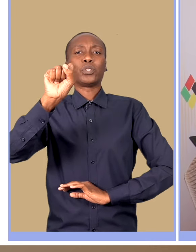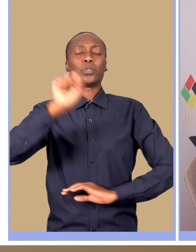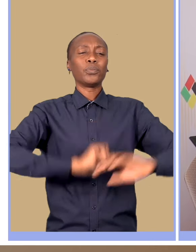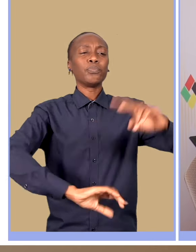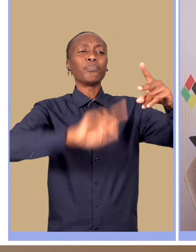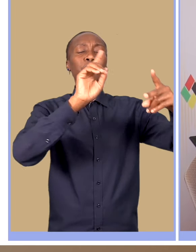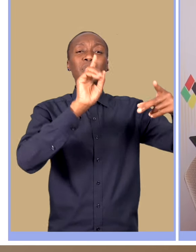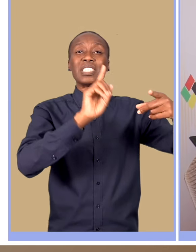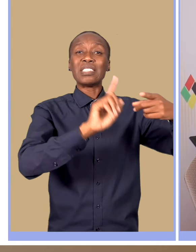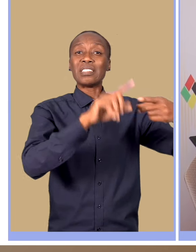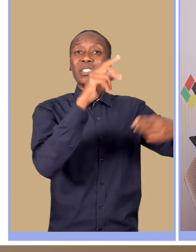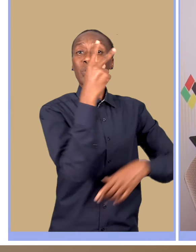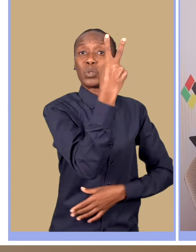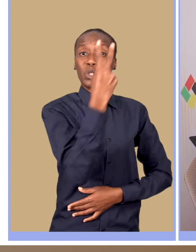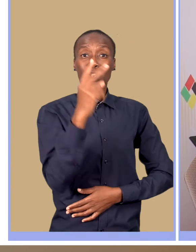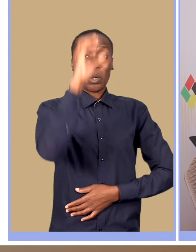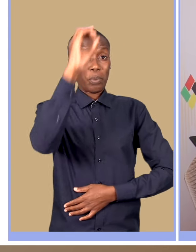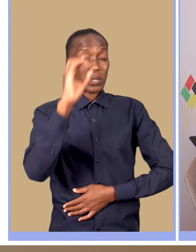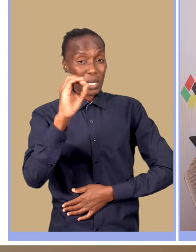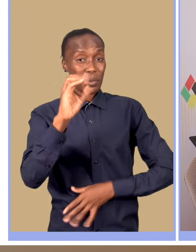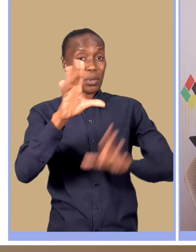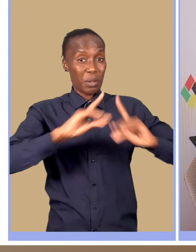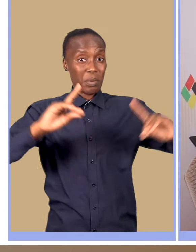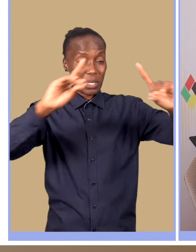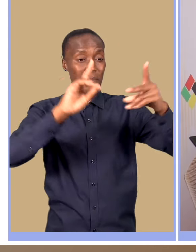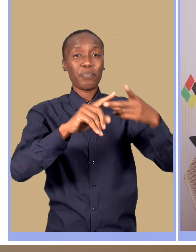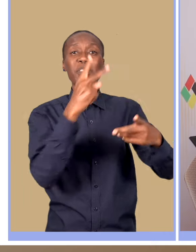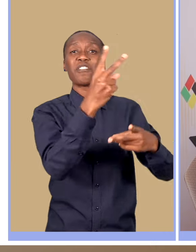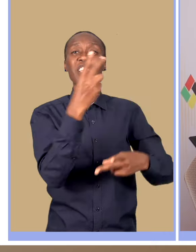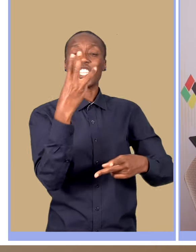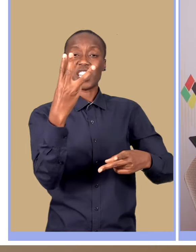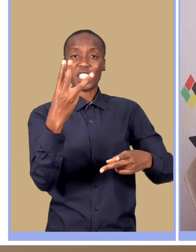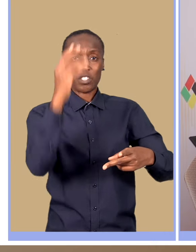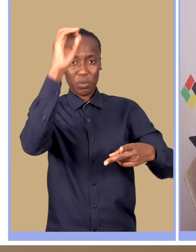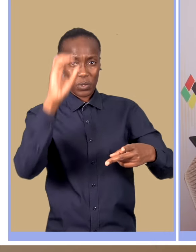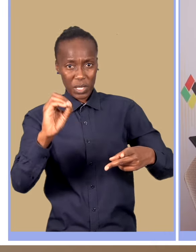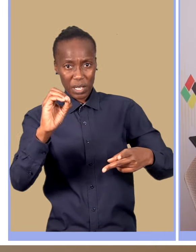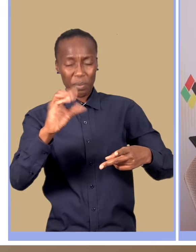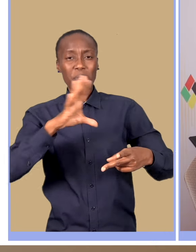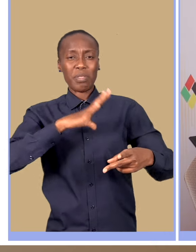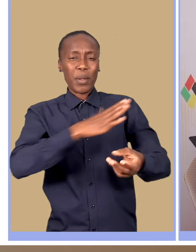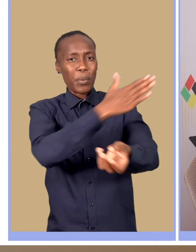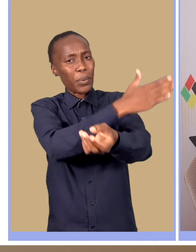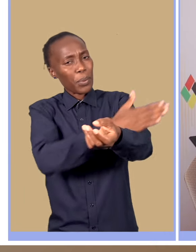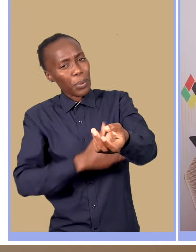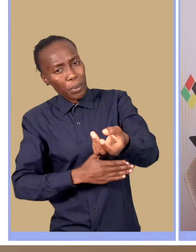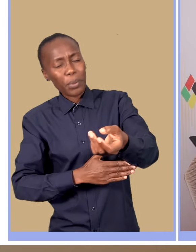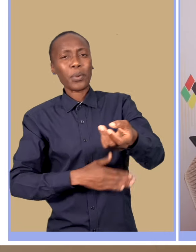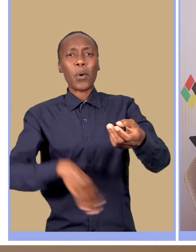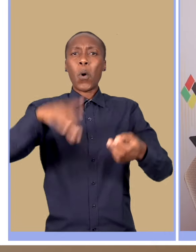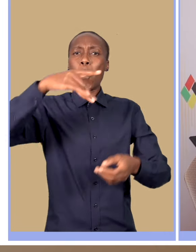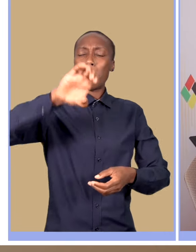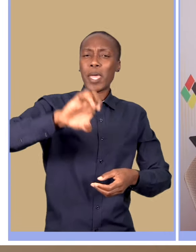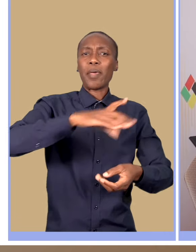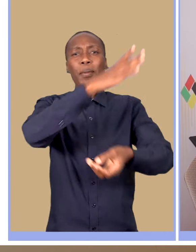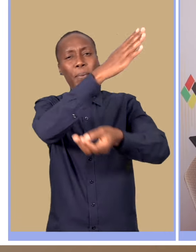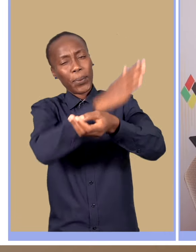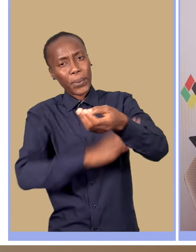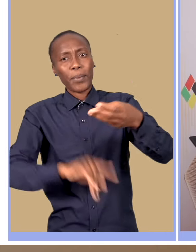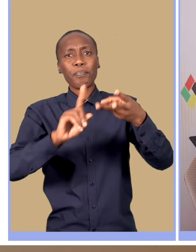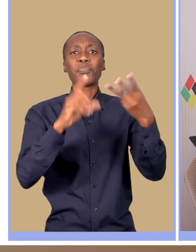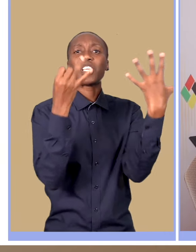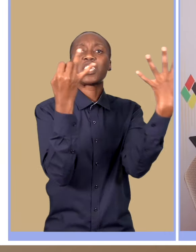destes 2% da população, temos 23% que sofre de algum tipo de amputação, seja dos membros superiores